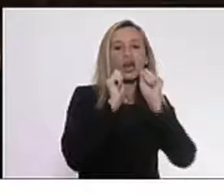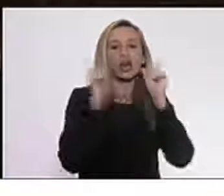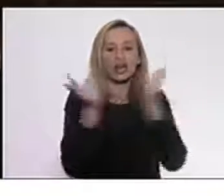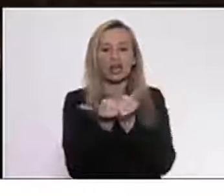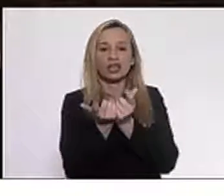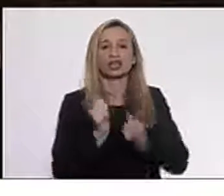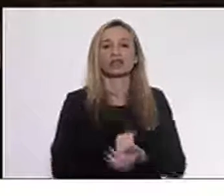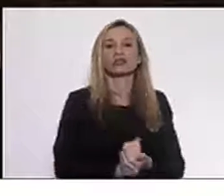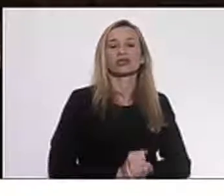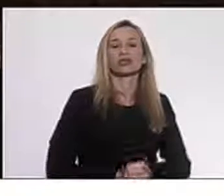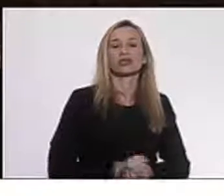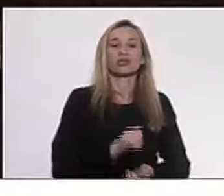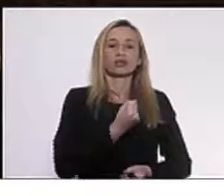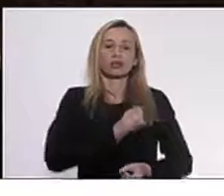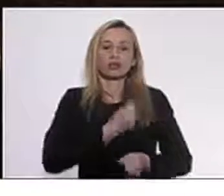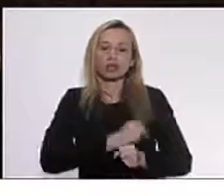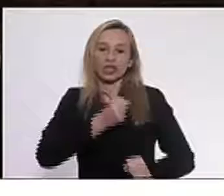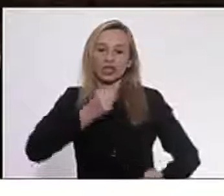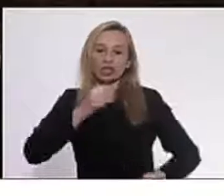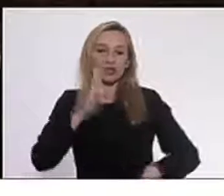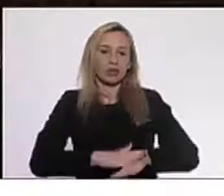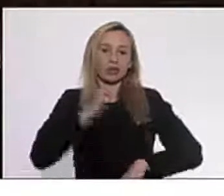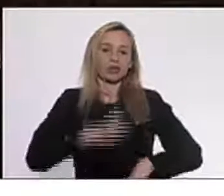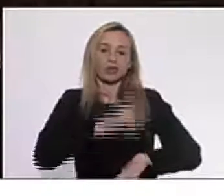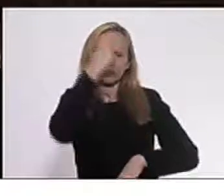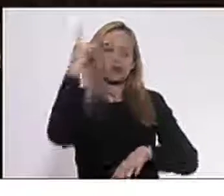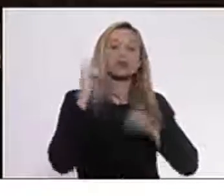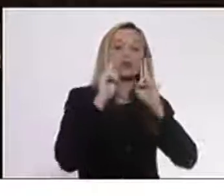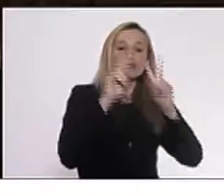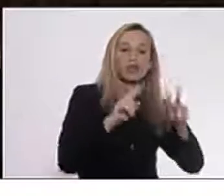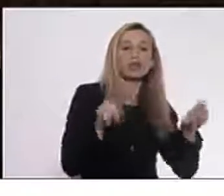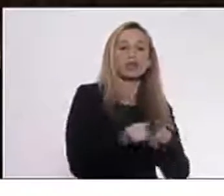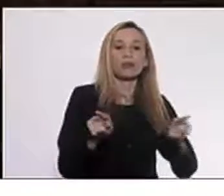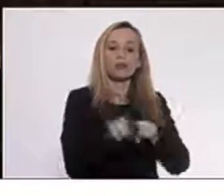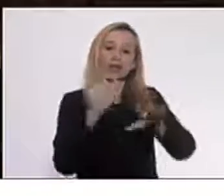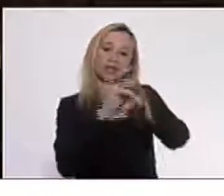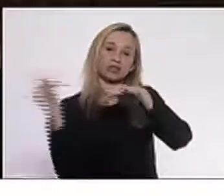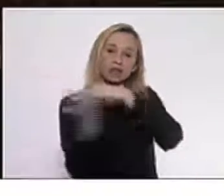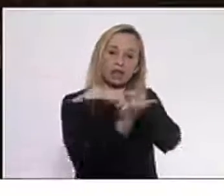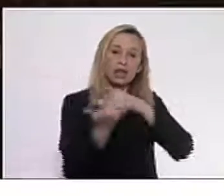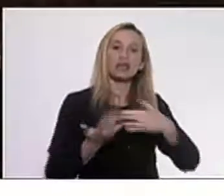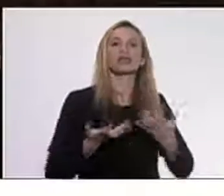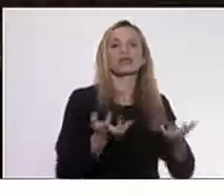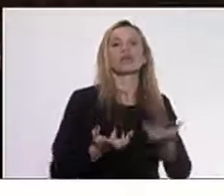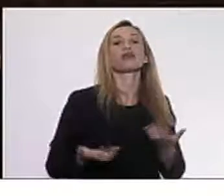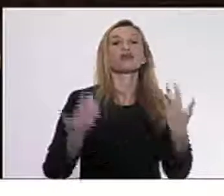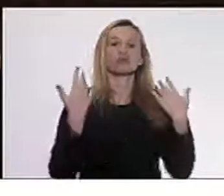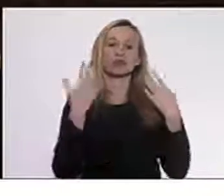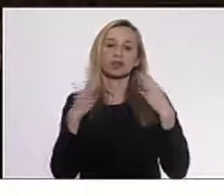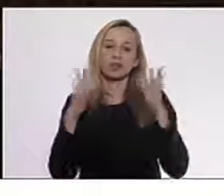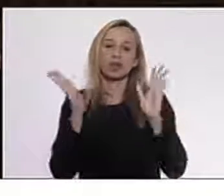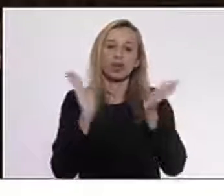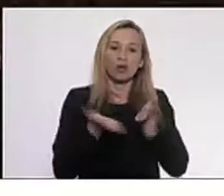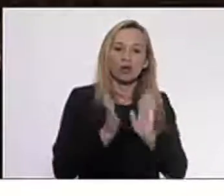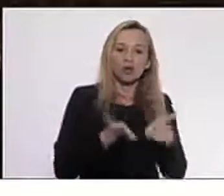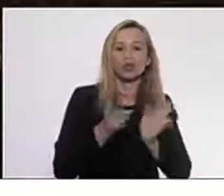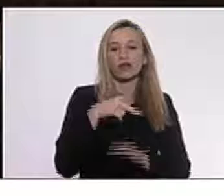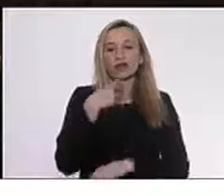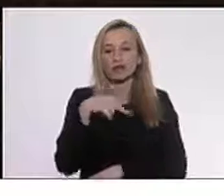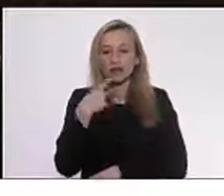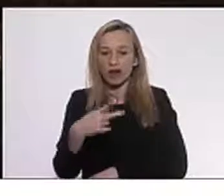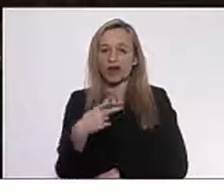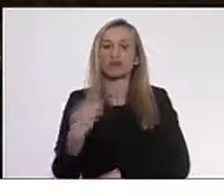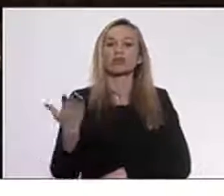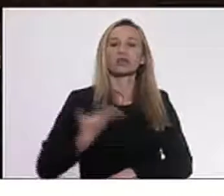uma audiência cada vez mais crescente, também pelas nossas redes. Quero saudar aqui hoje as falas